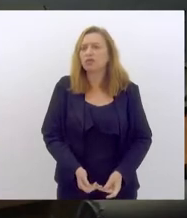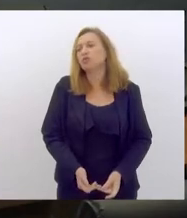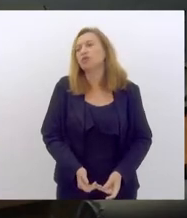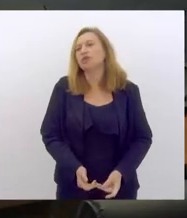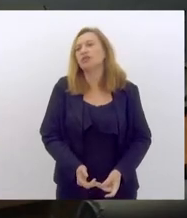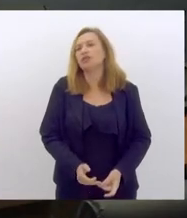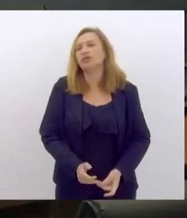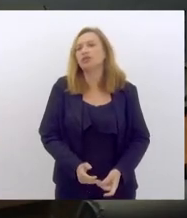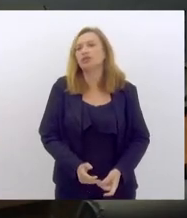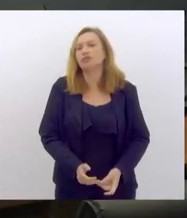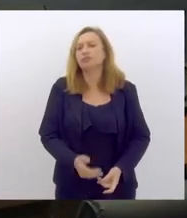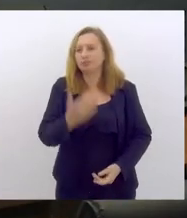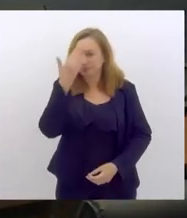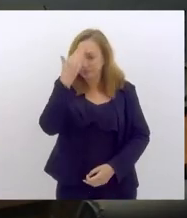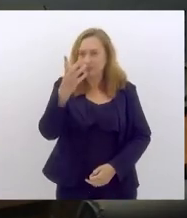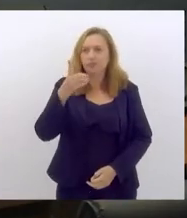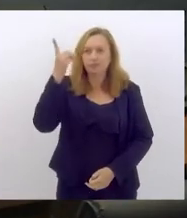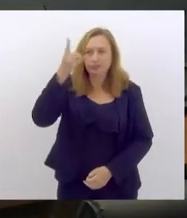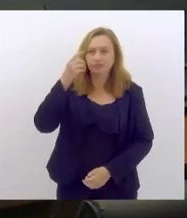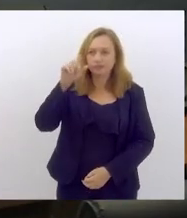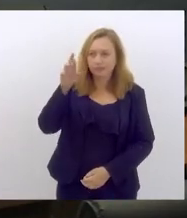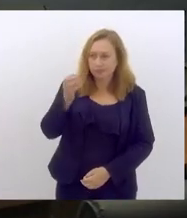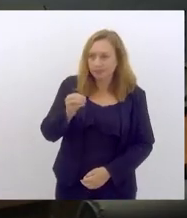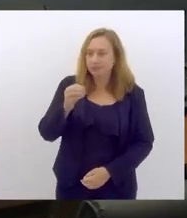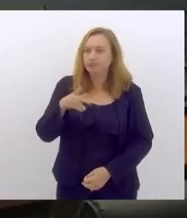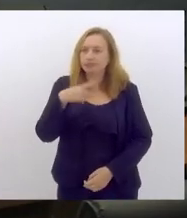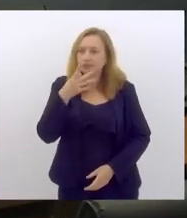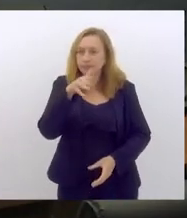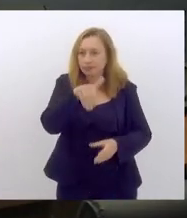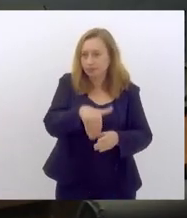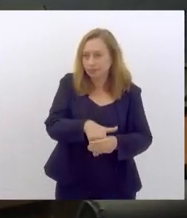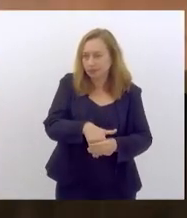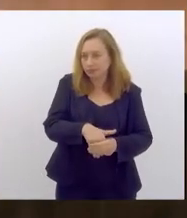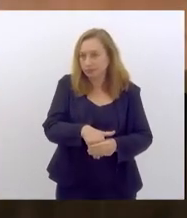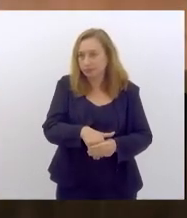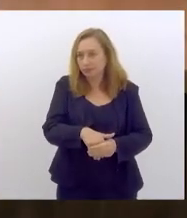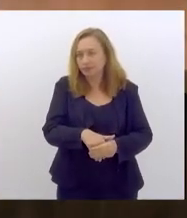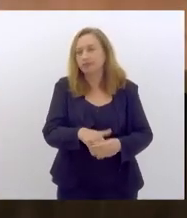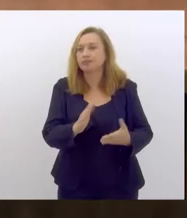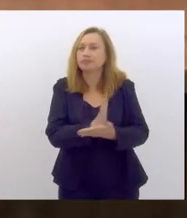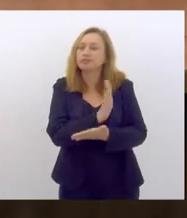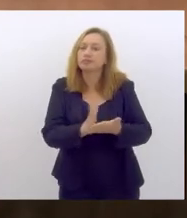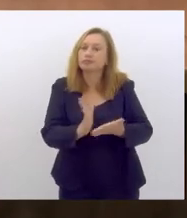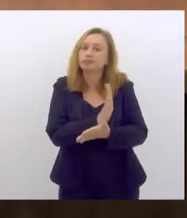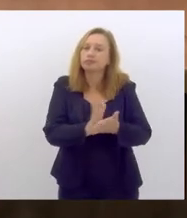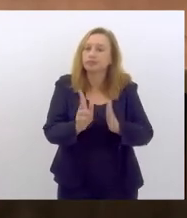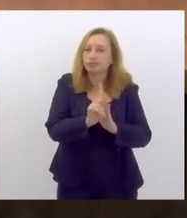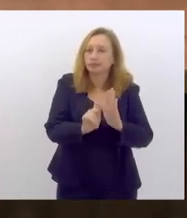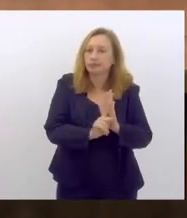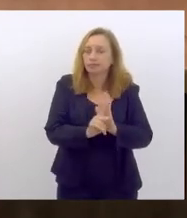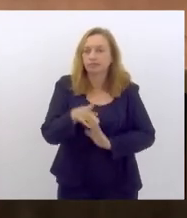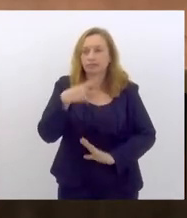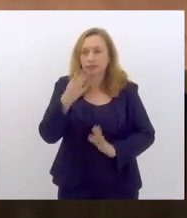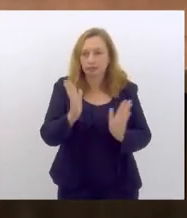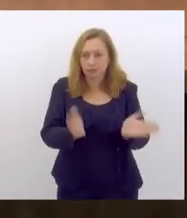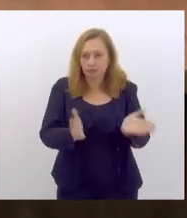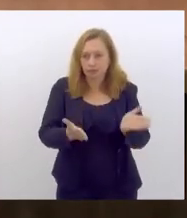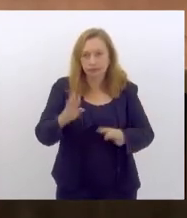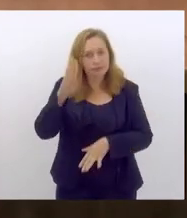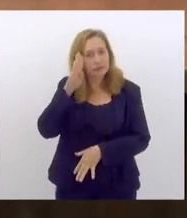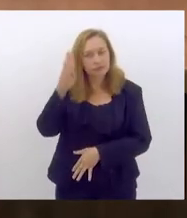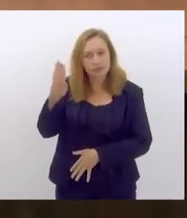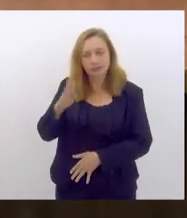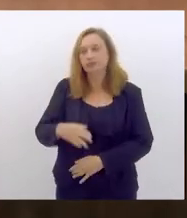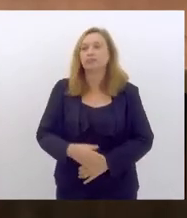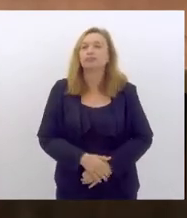Obrigado, deputado Eurico Júnior. Eu venho aqui declarar meus votos a alguns projetos que foram apreciados hoje e que considero